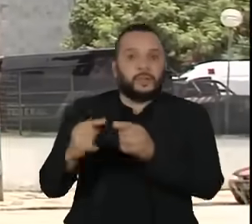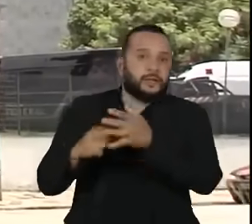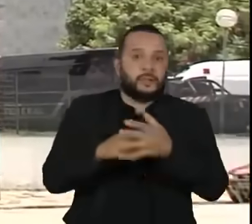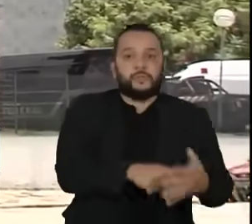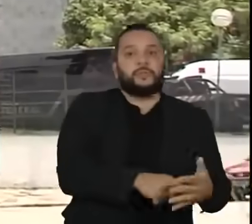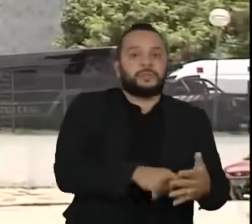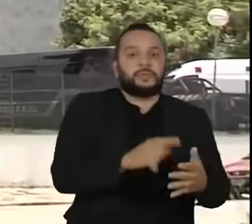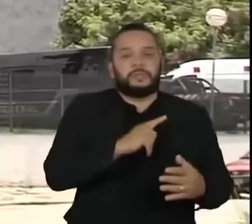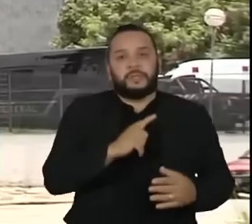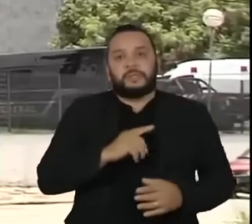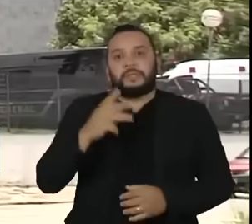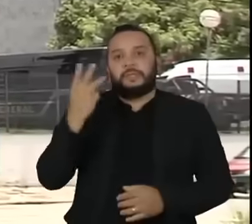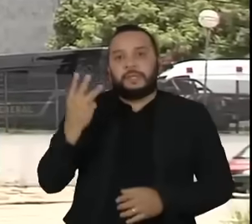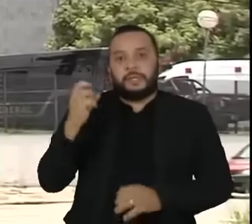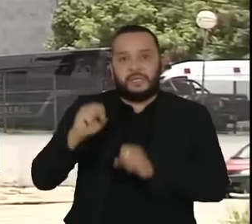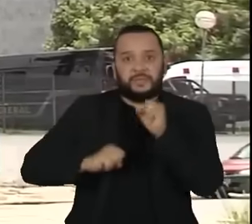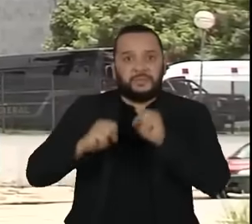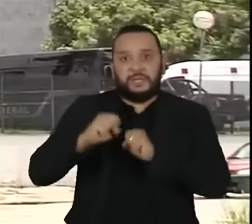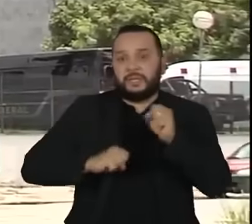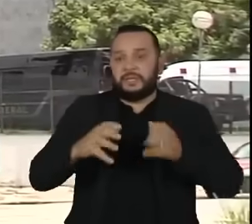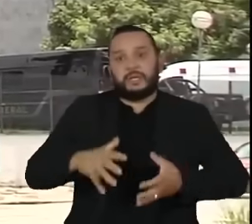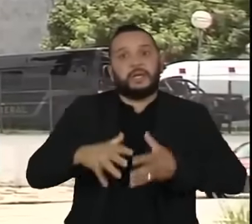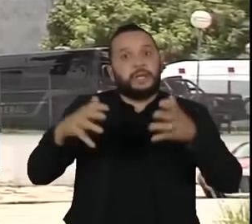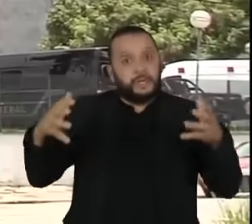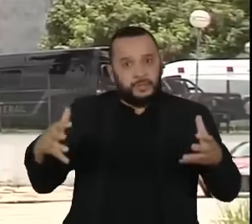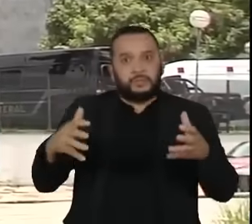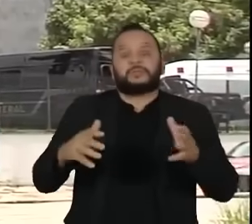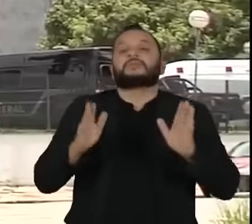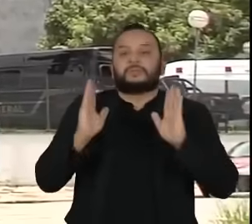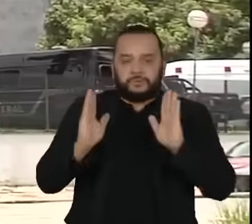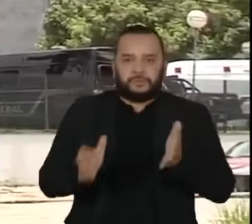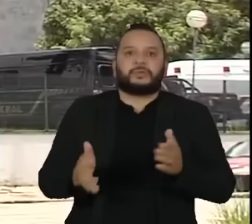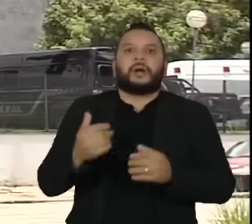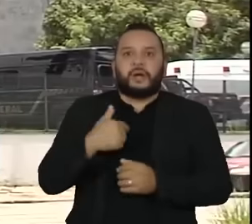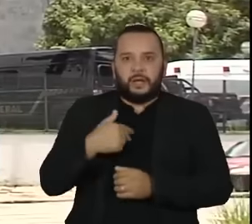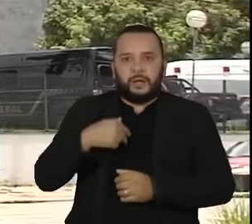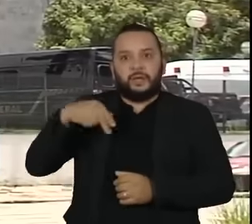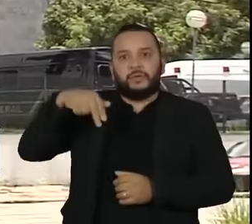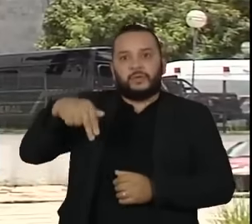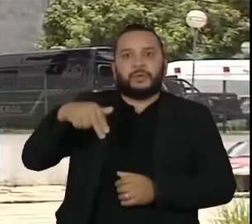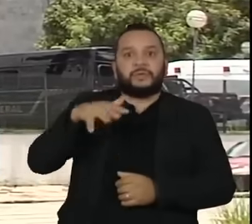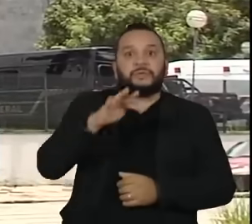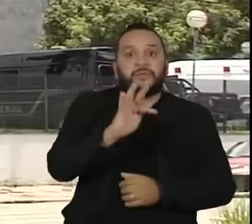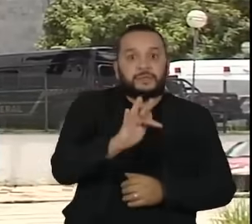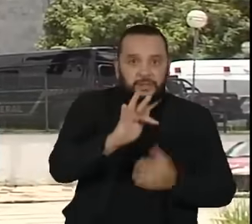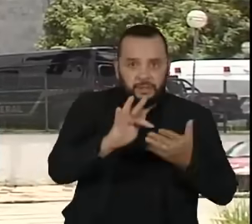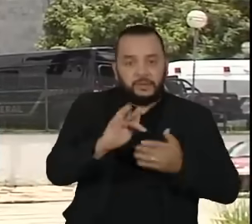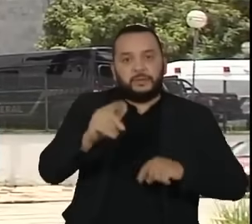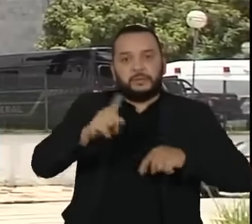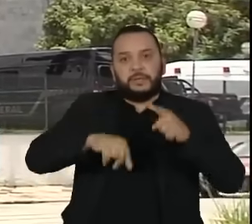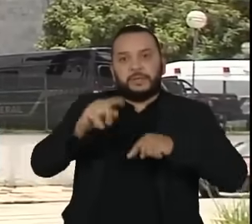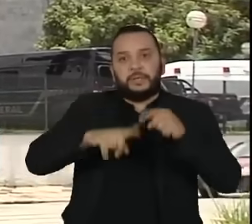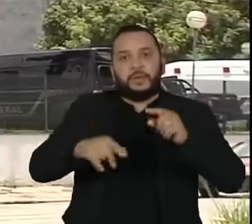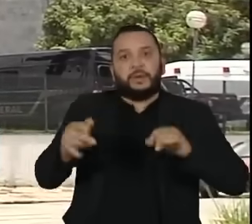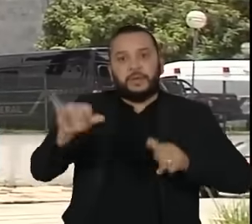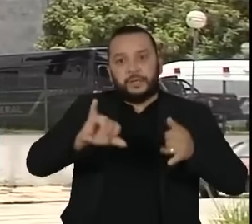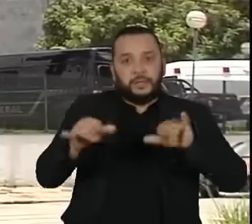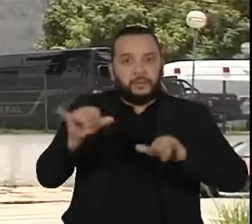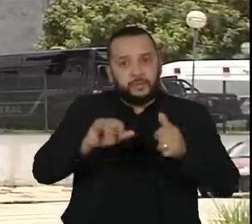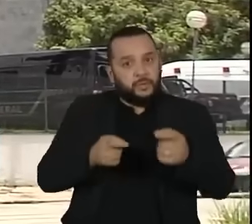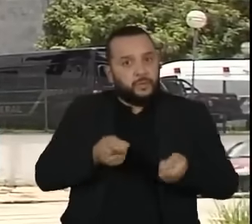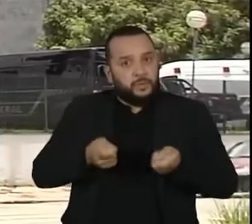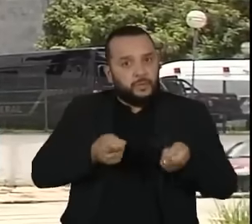grandes multinacionais que tiveram os nomes utilizados para a emissão de notas fiscais de produtos químicos